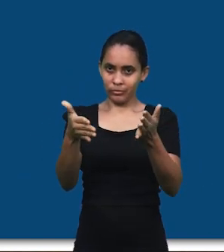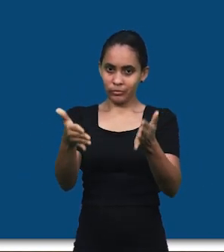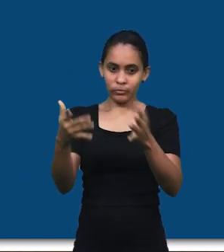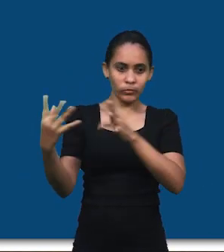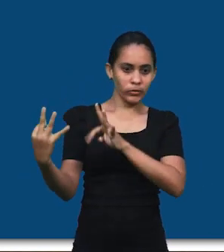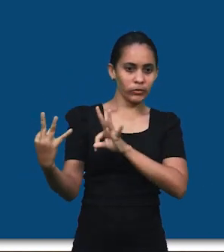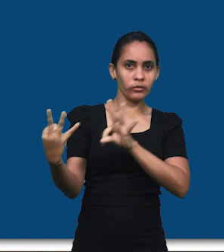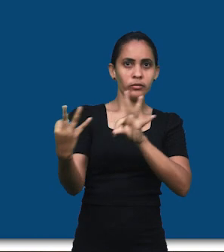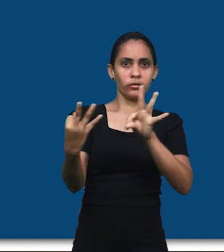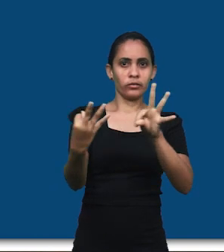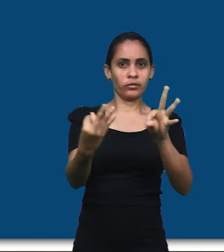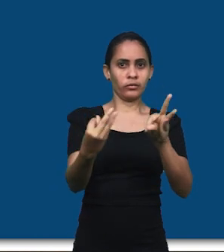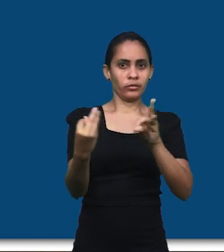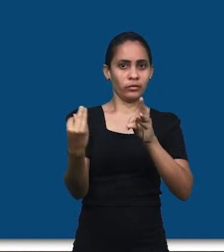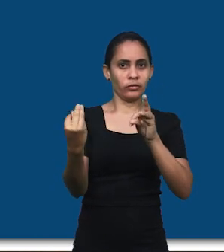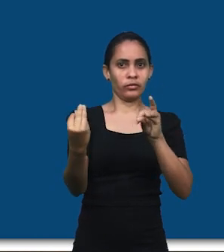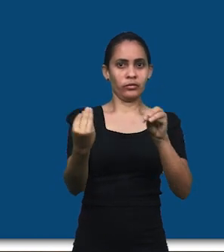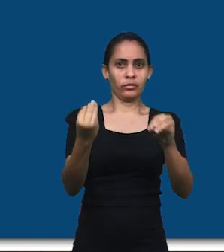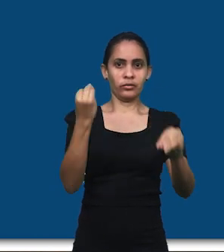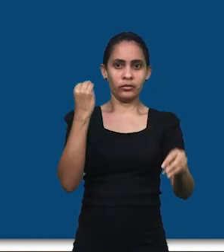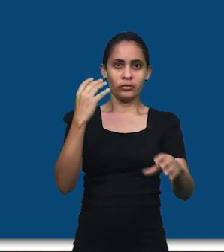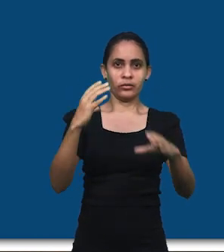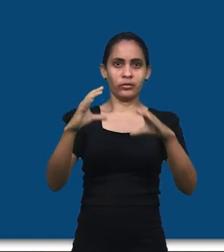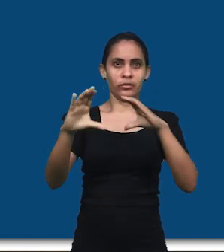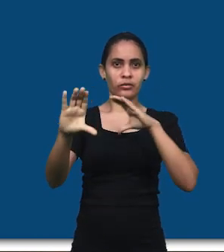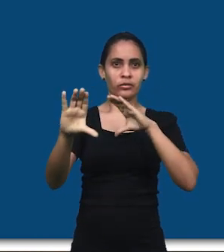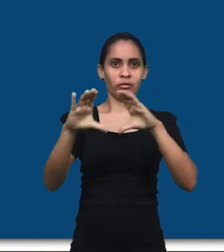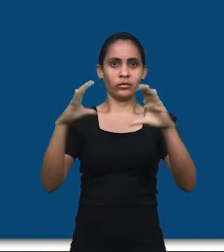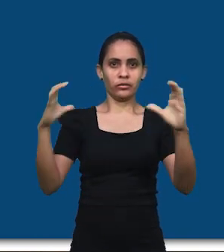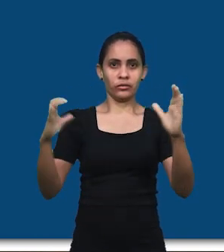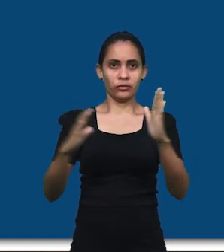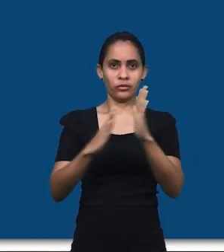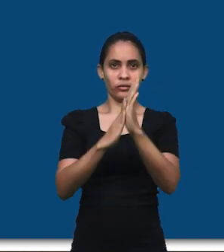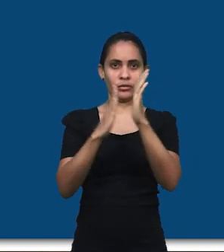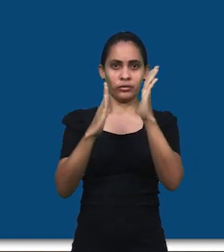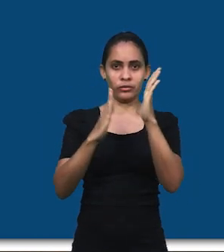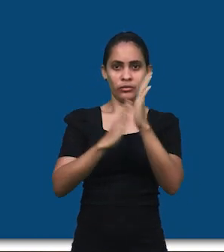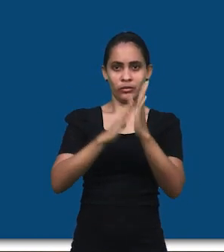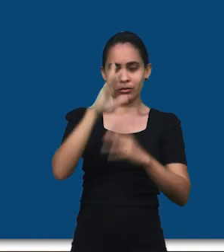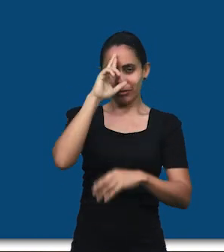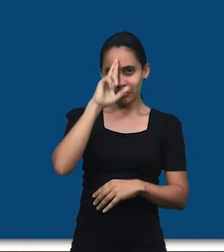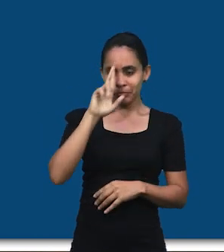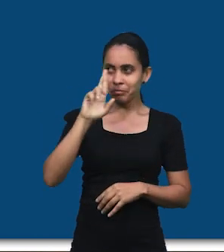mar, todo ser canta ao teu